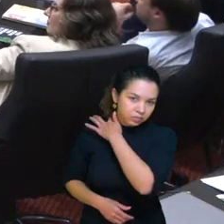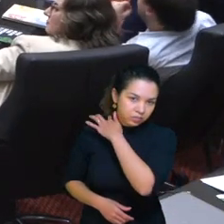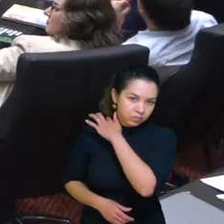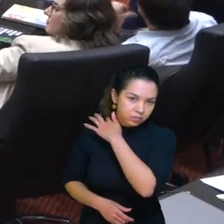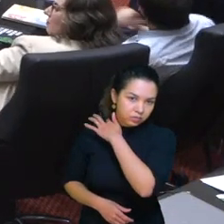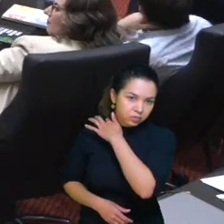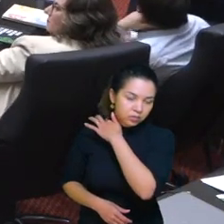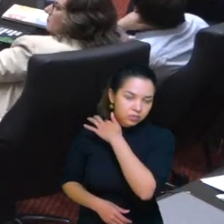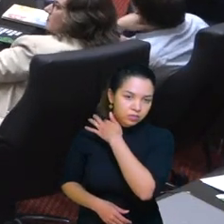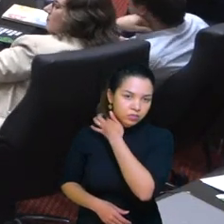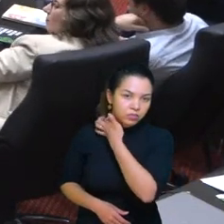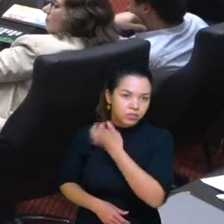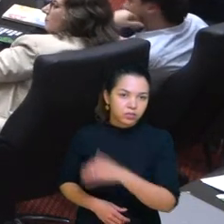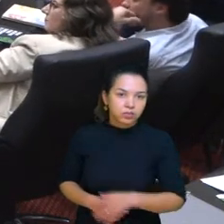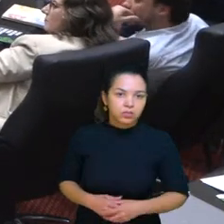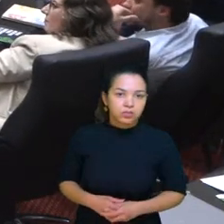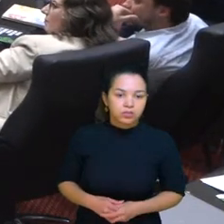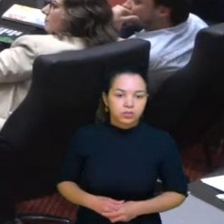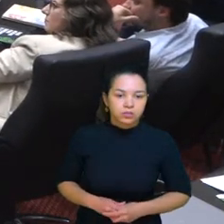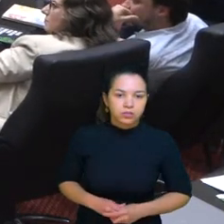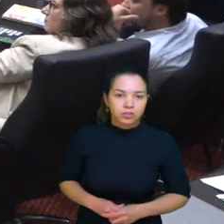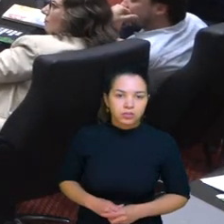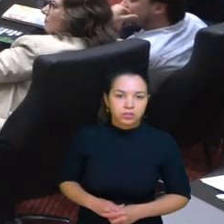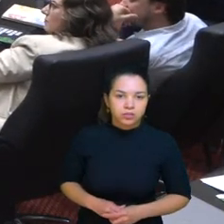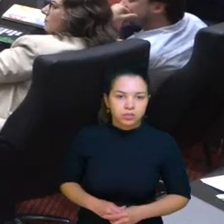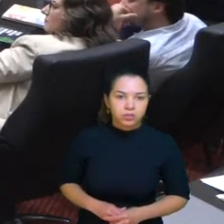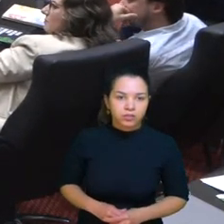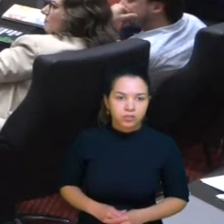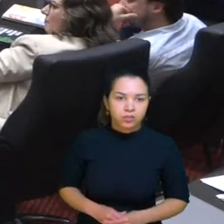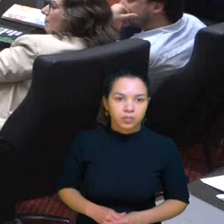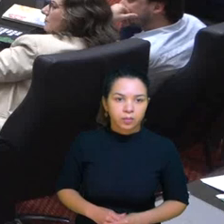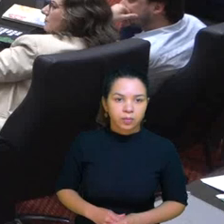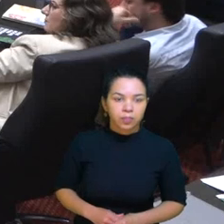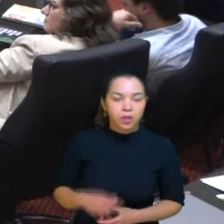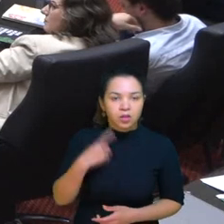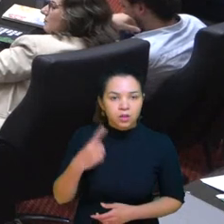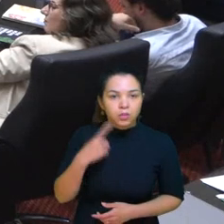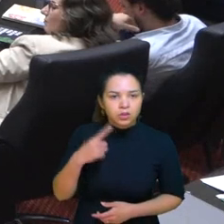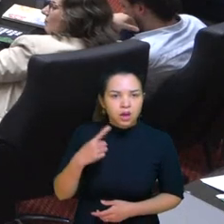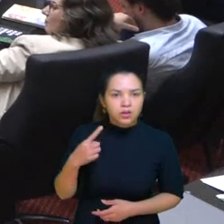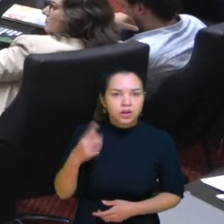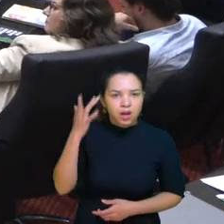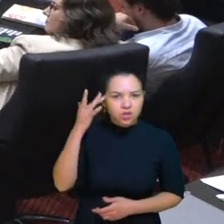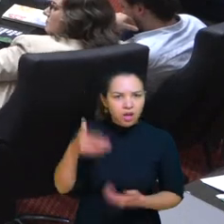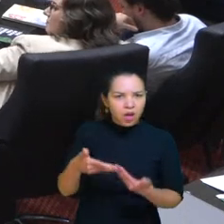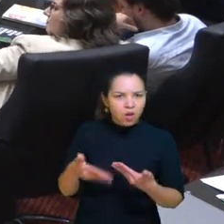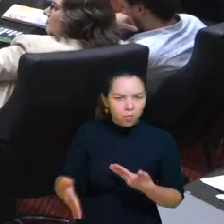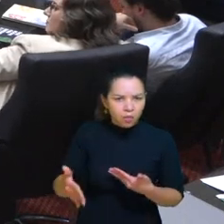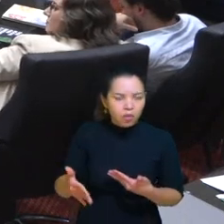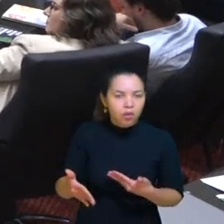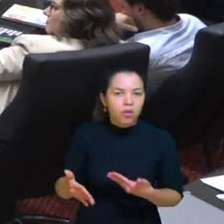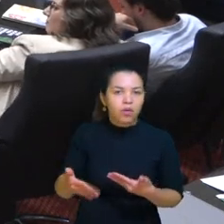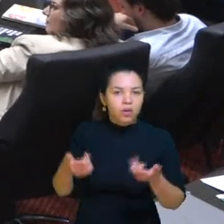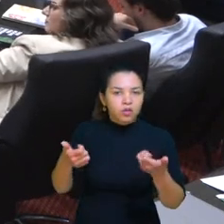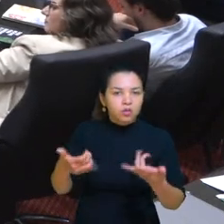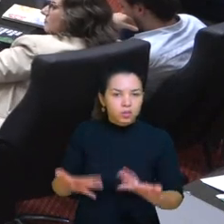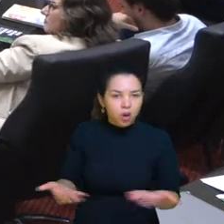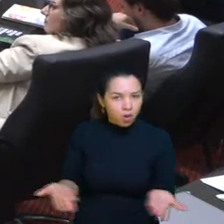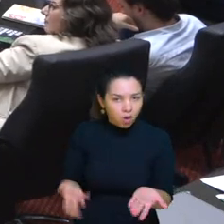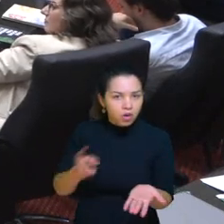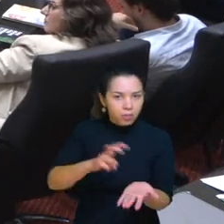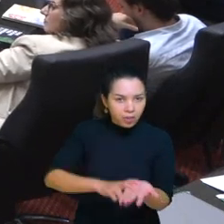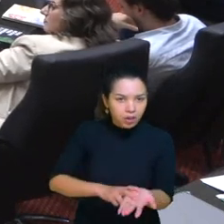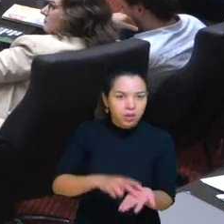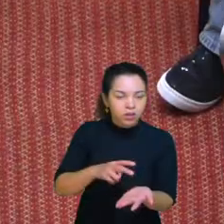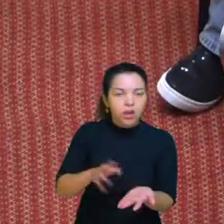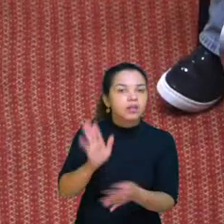desdobramentos eh a deputada numa numa fala acho que foi na mesa de abertura falou e foi dito na mesa agora de manhã agora